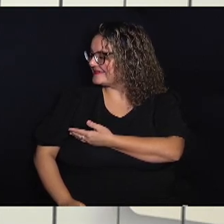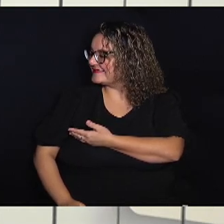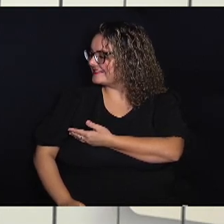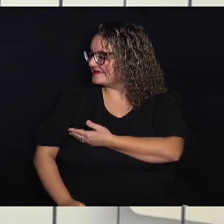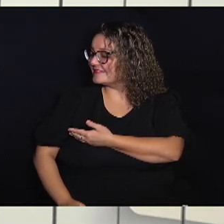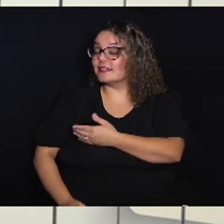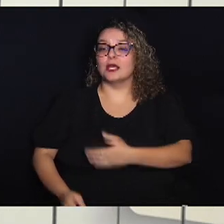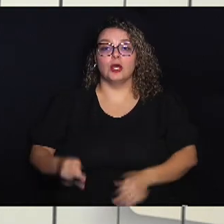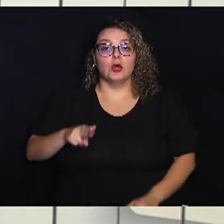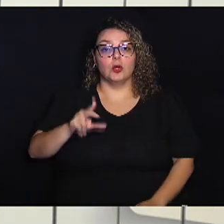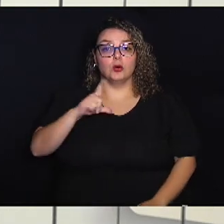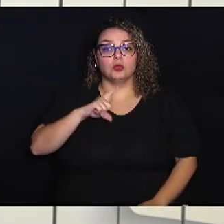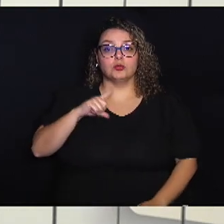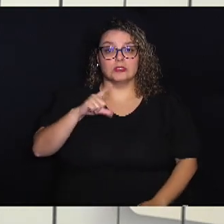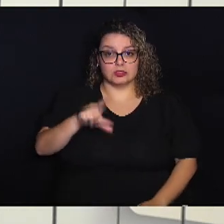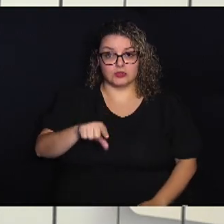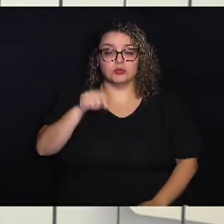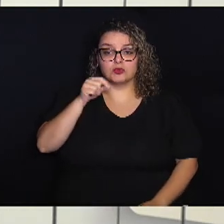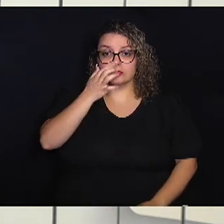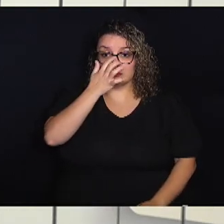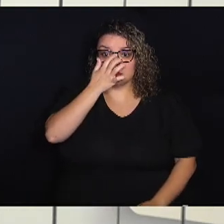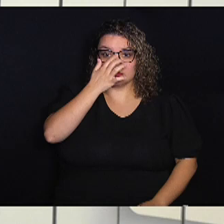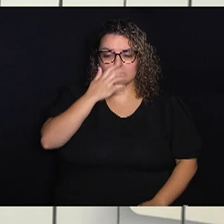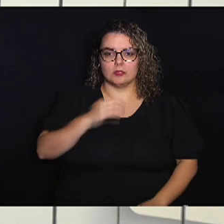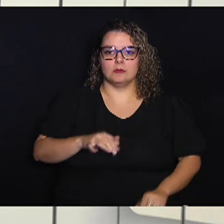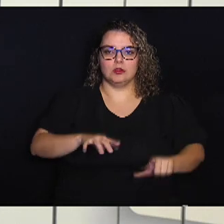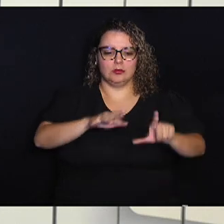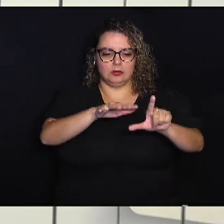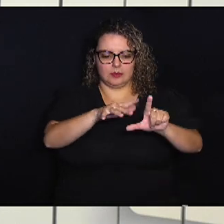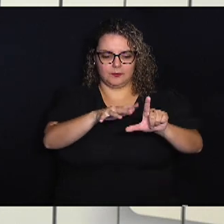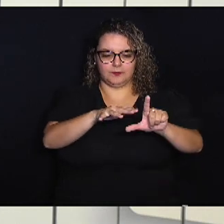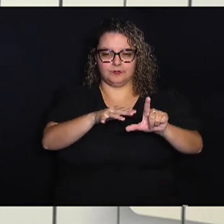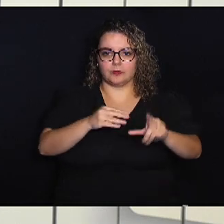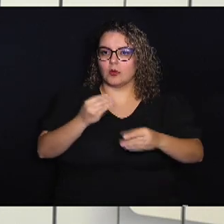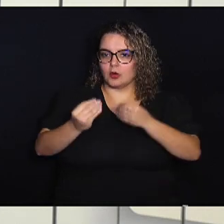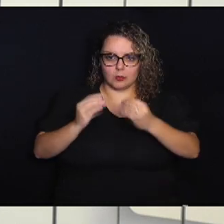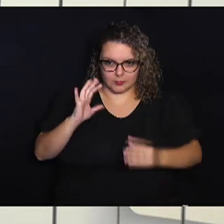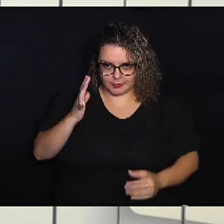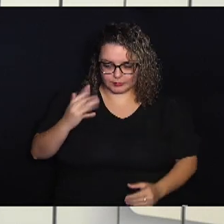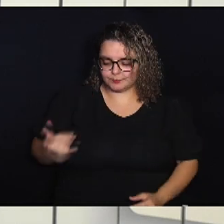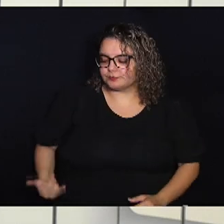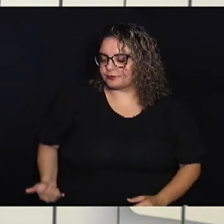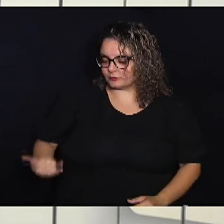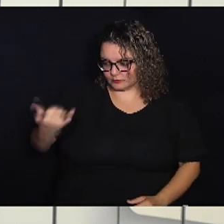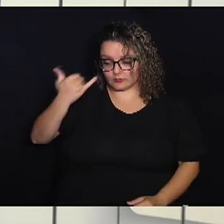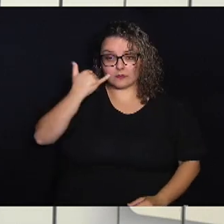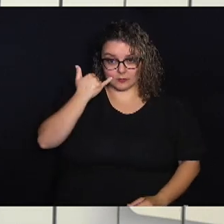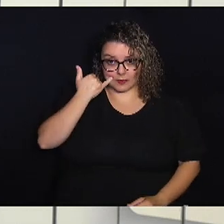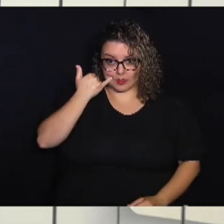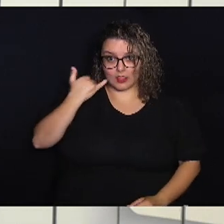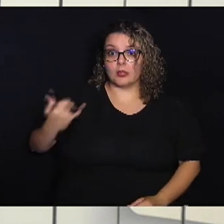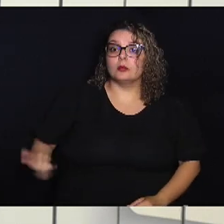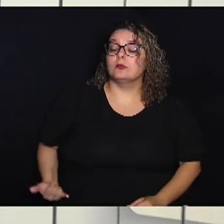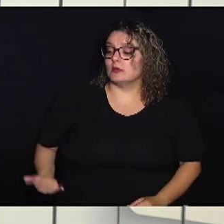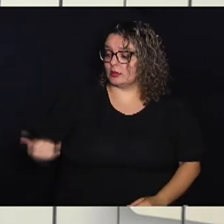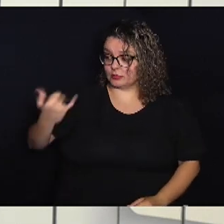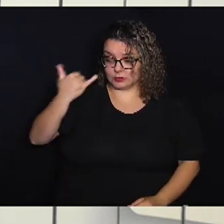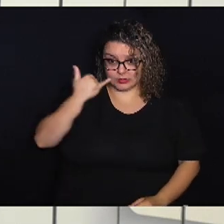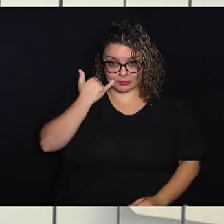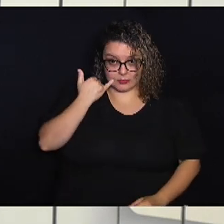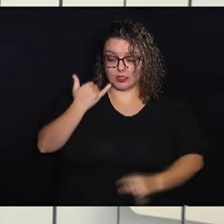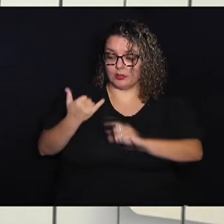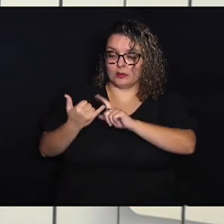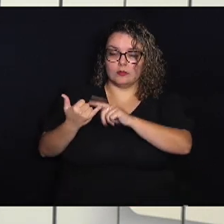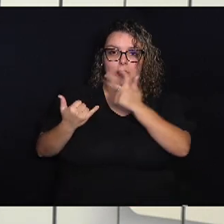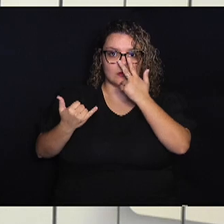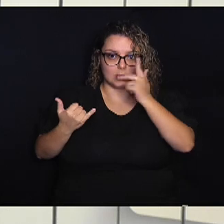978293776. Ou você tem a opção de enviar esta mensagem pelo nosso QR Code. Está com o seu celular aí perto? Pegue o celular agora, abra